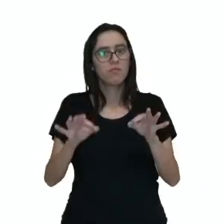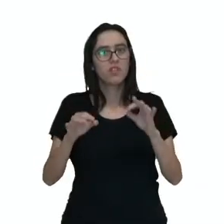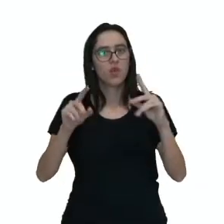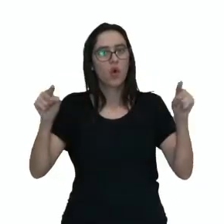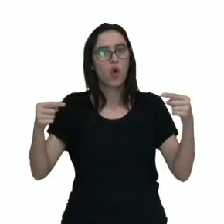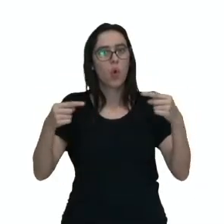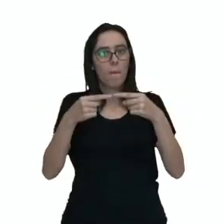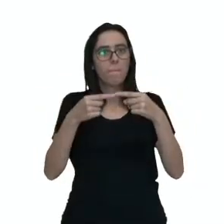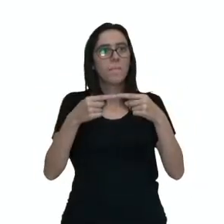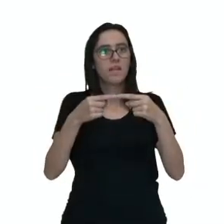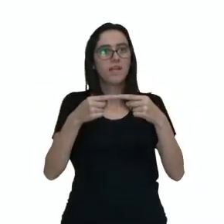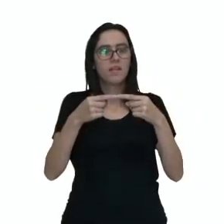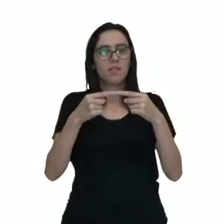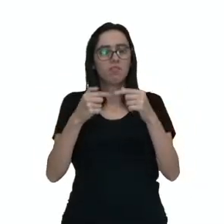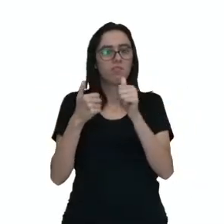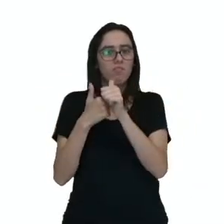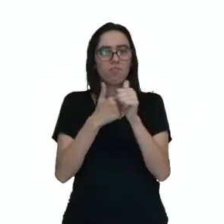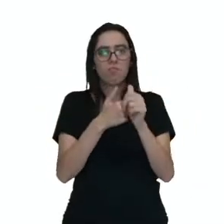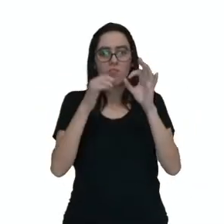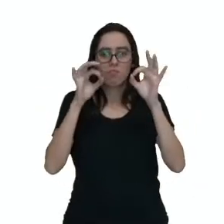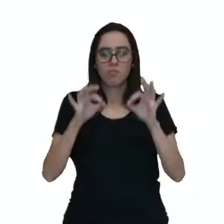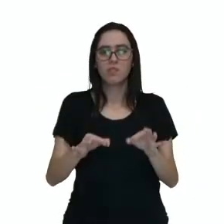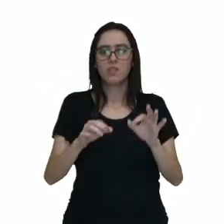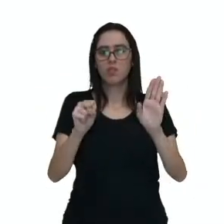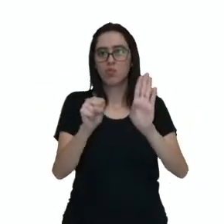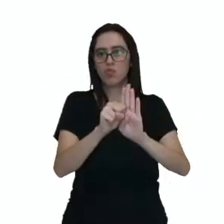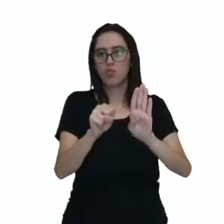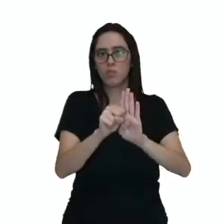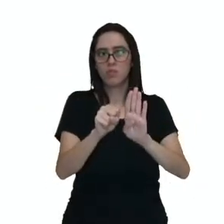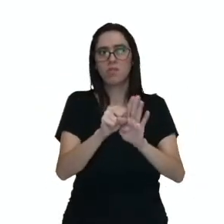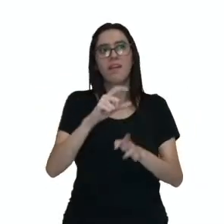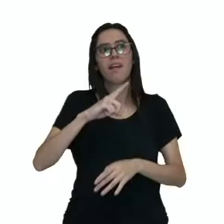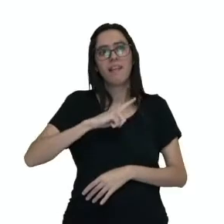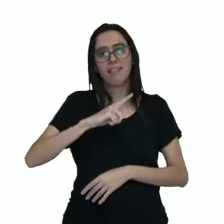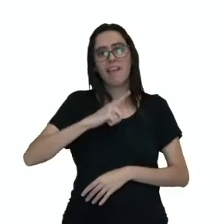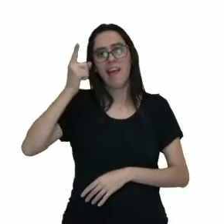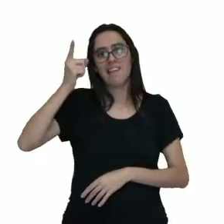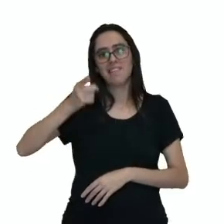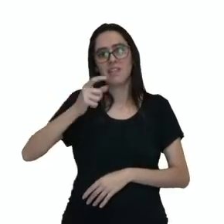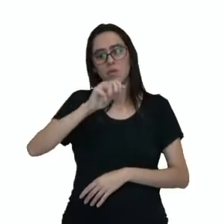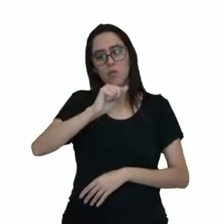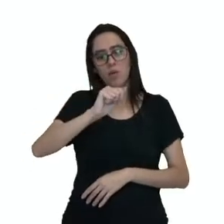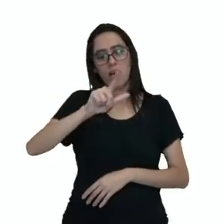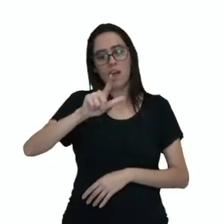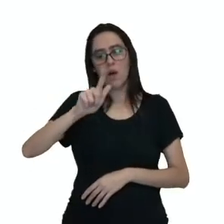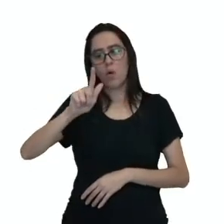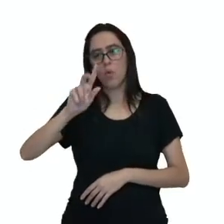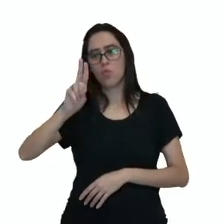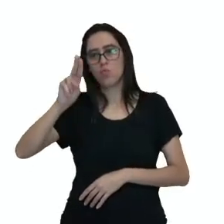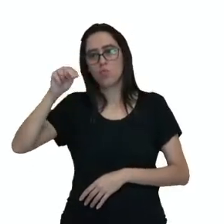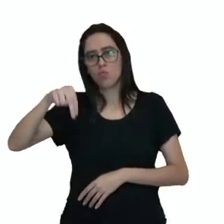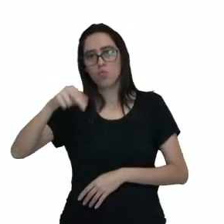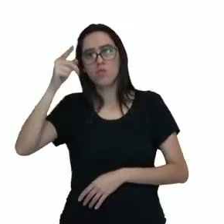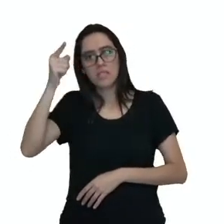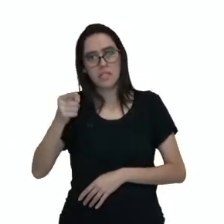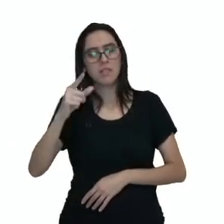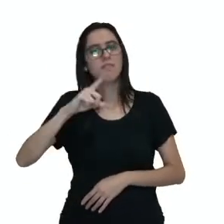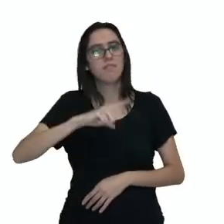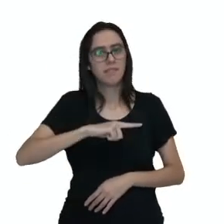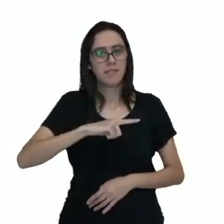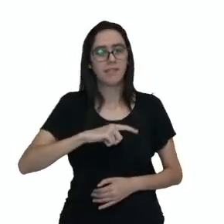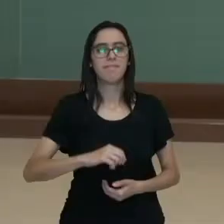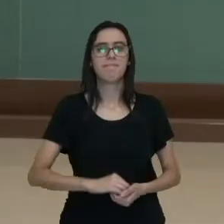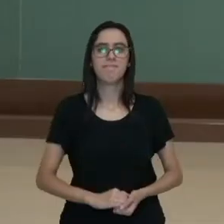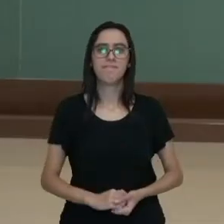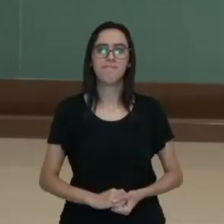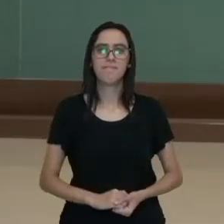substantivo masculino e tem um acento. OK? tanto algum como nenhum.